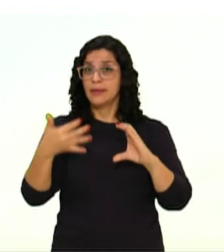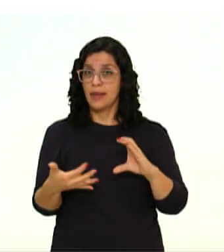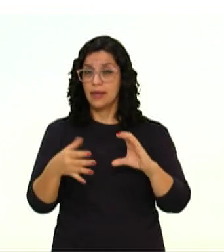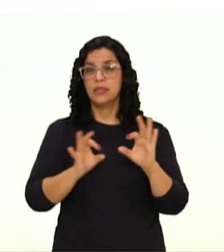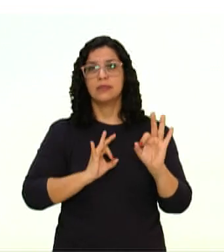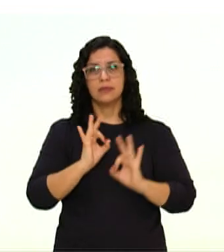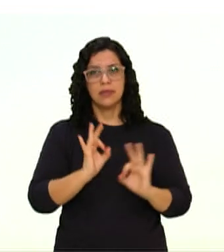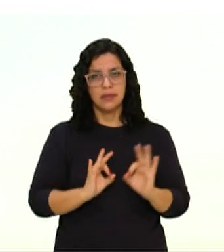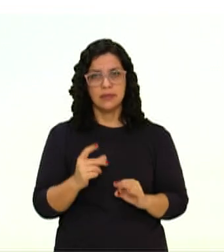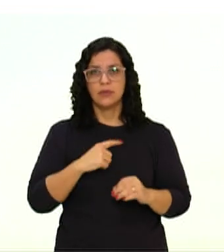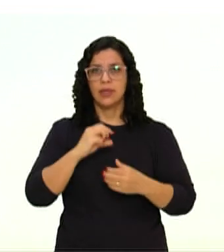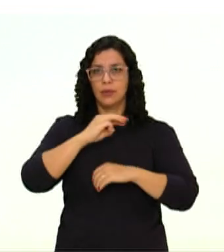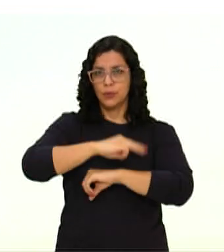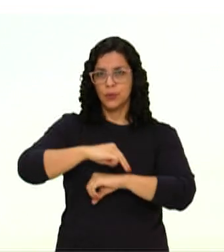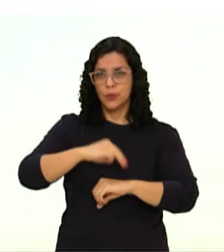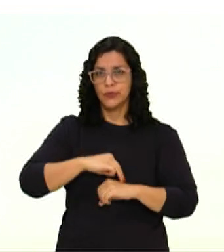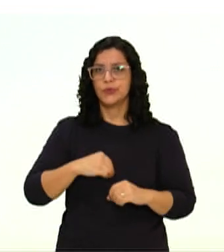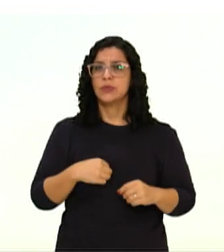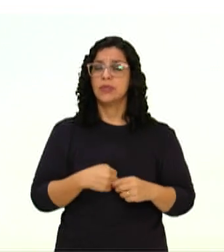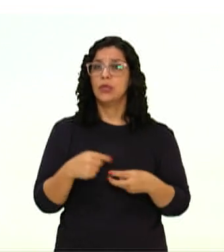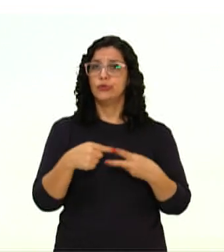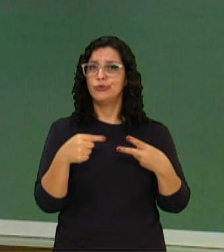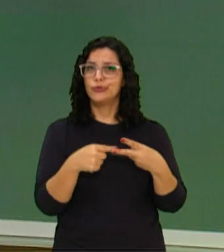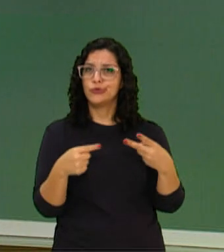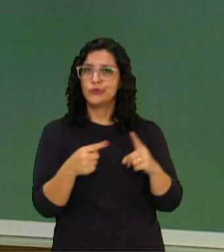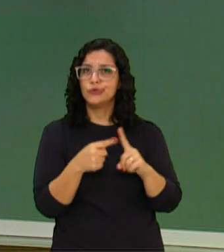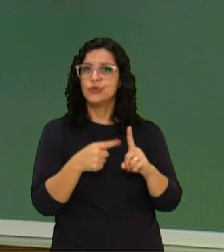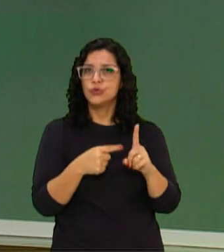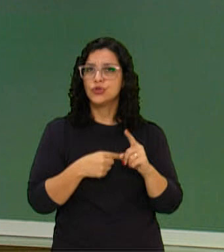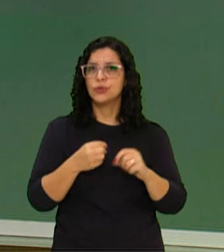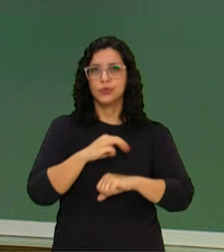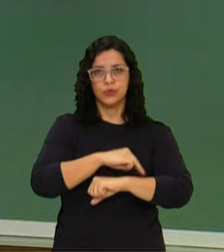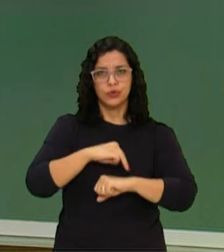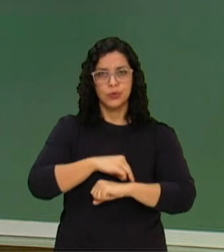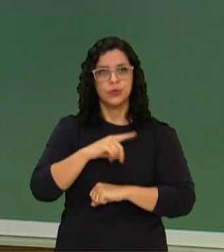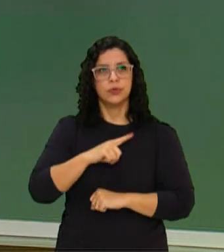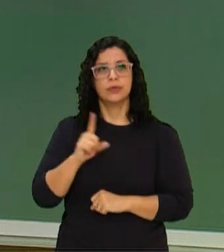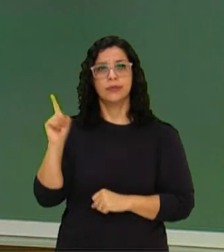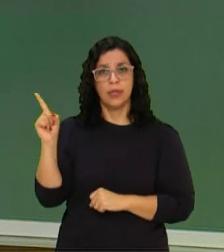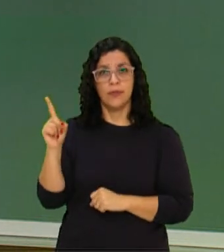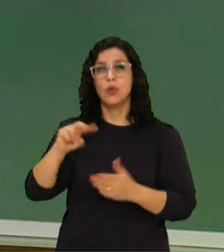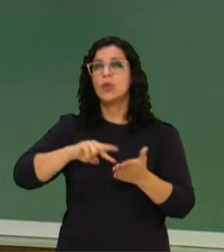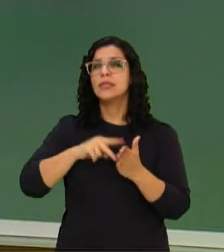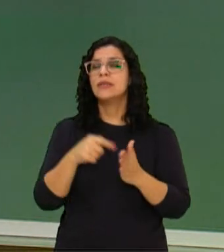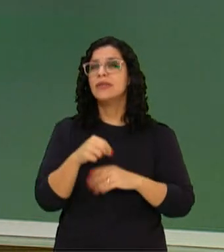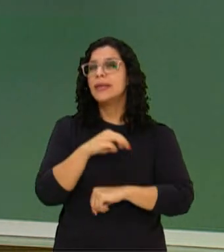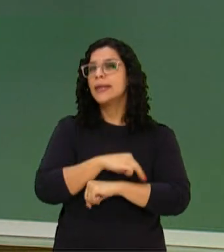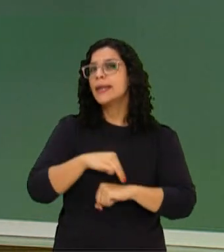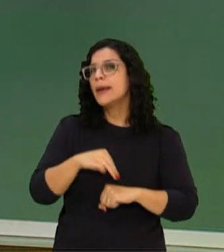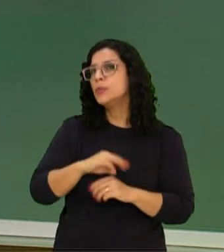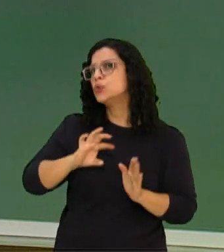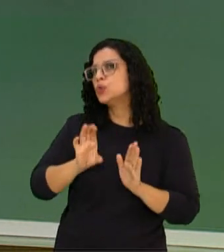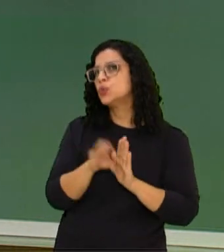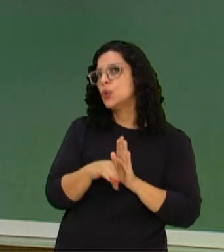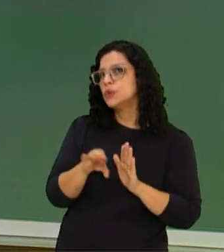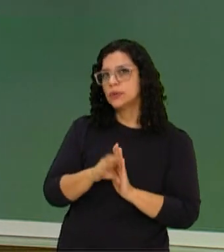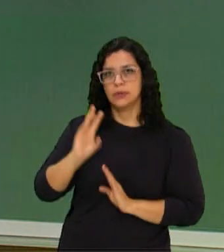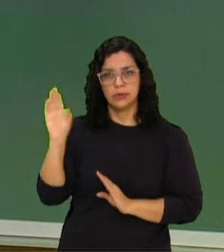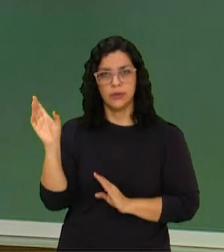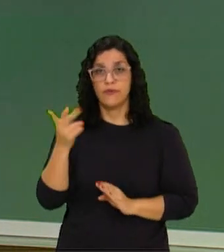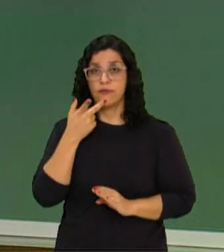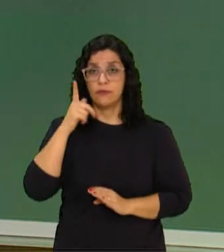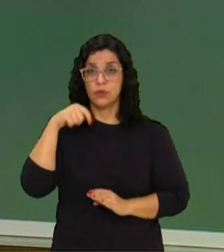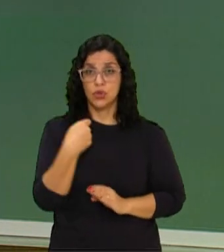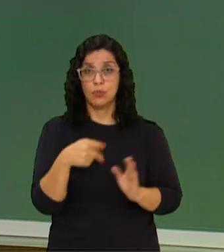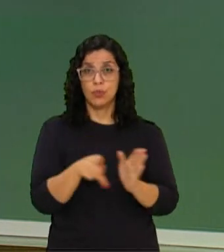dessas células, E classificação dos tecidos musculares. Muito bem, gente. O que é tecido muscular em si, Trata-se